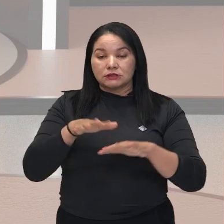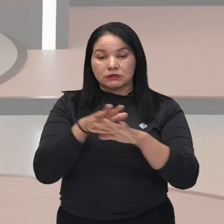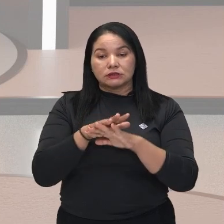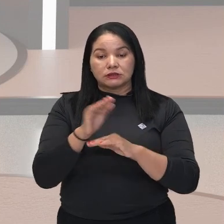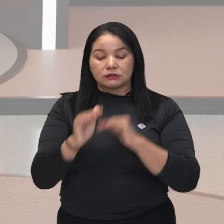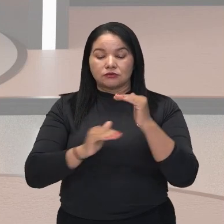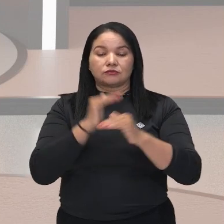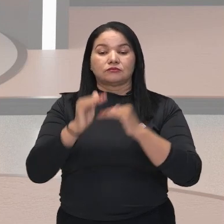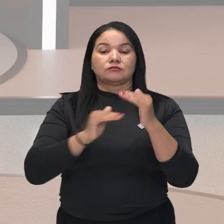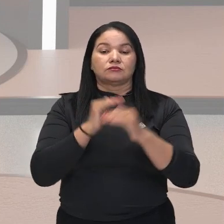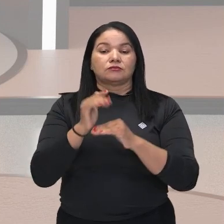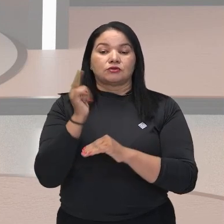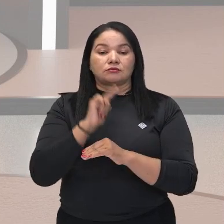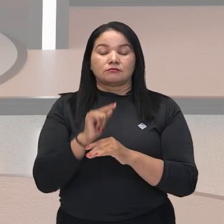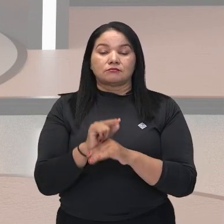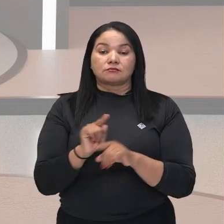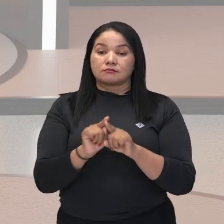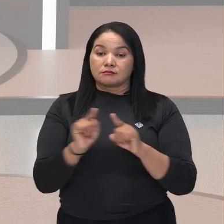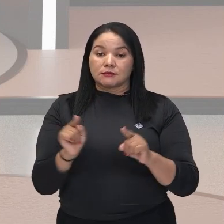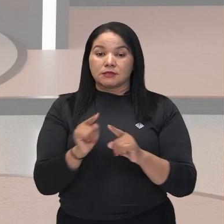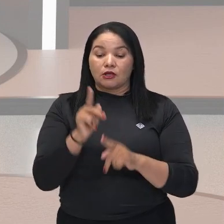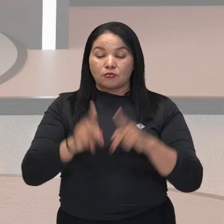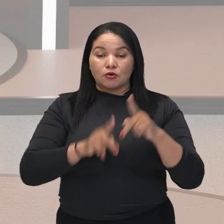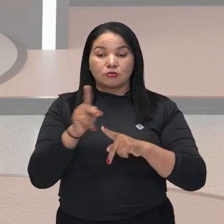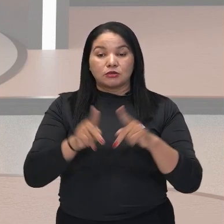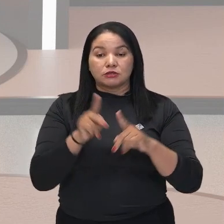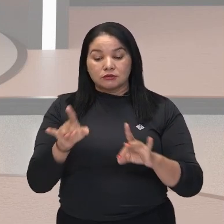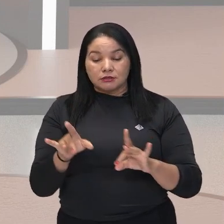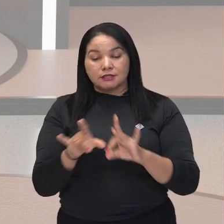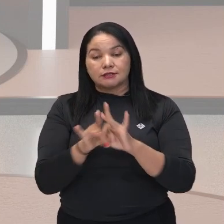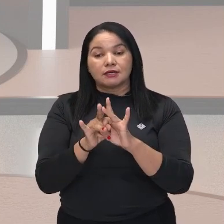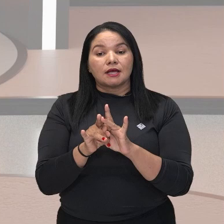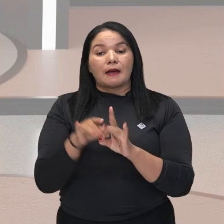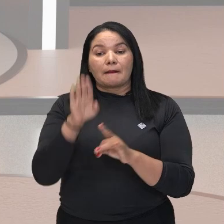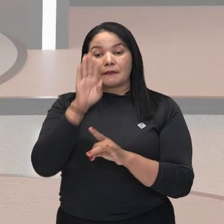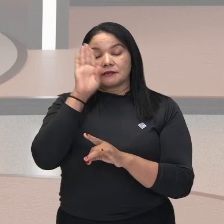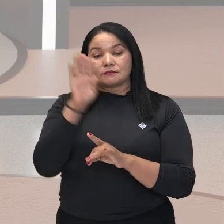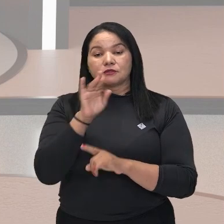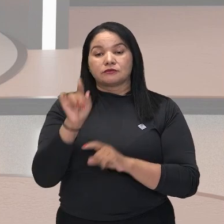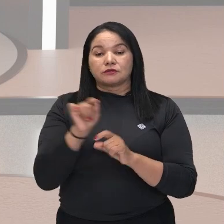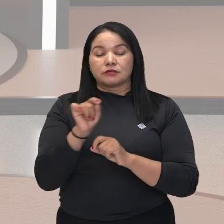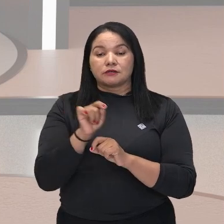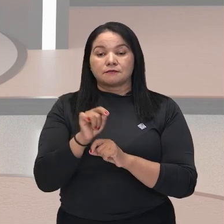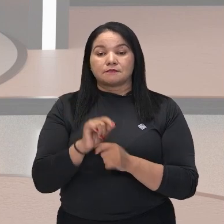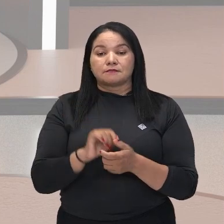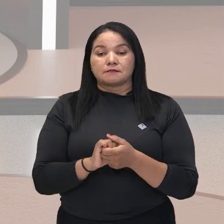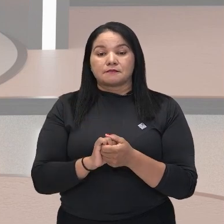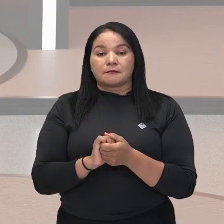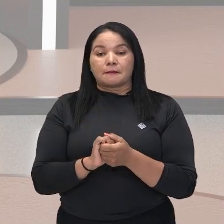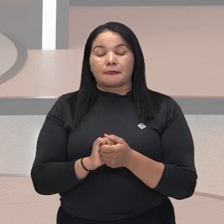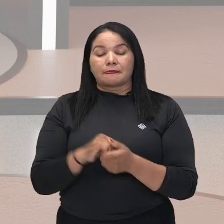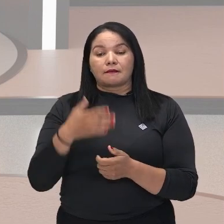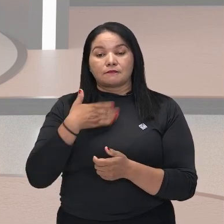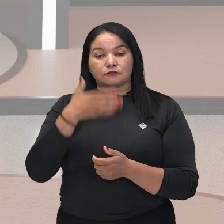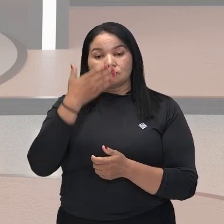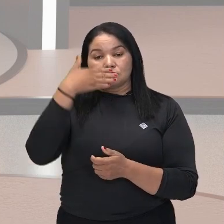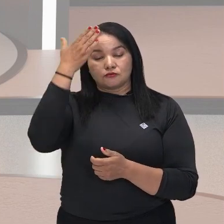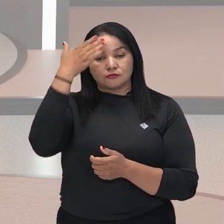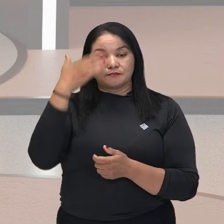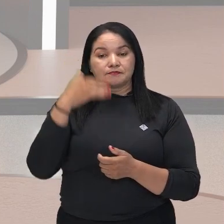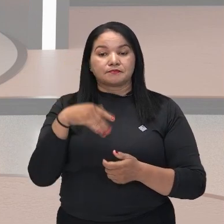Okay? Agora, a população vai estar ligada ao quê? Principalmente à parte de muçulmanos, à parte